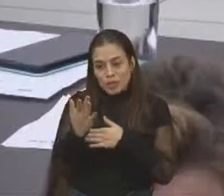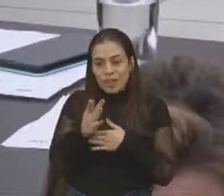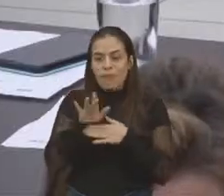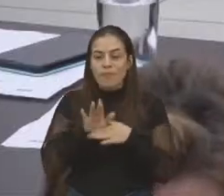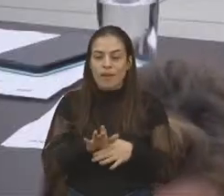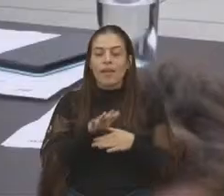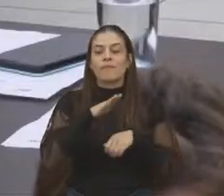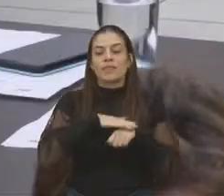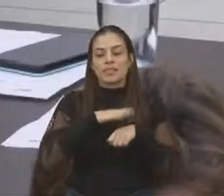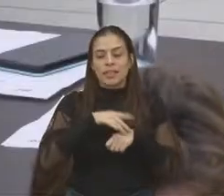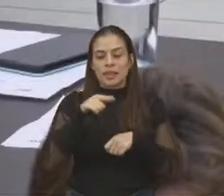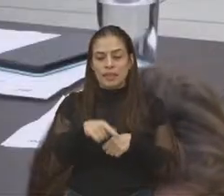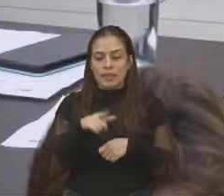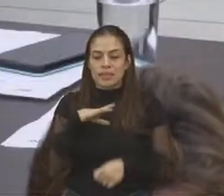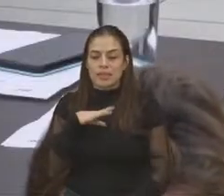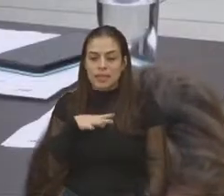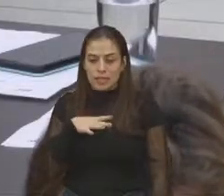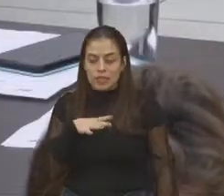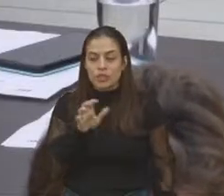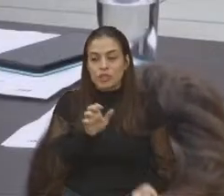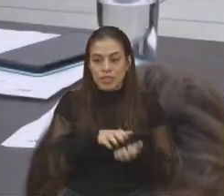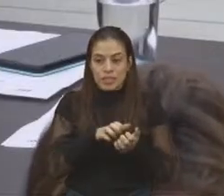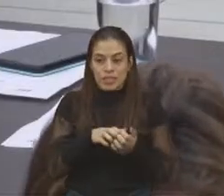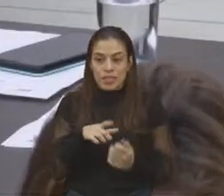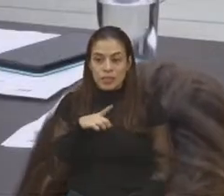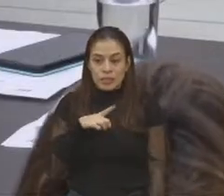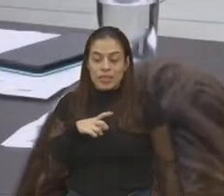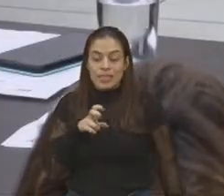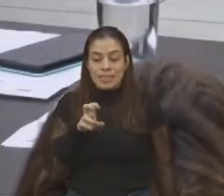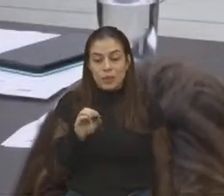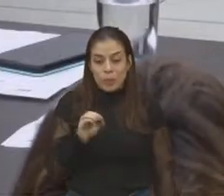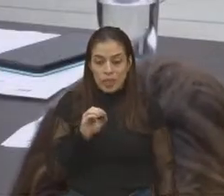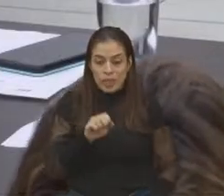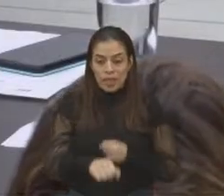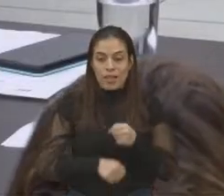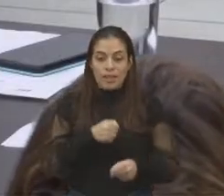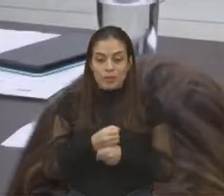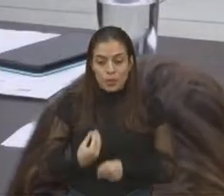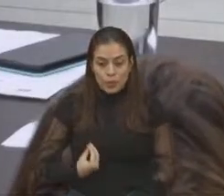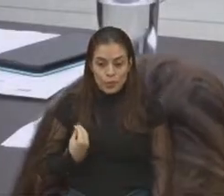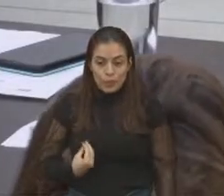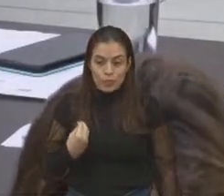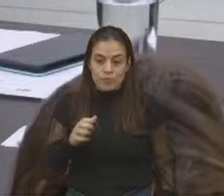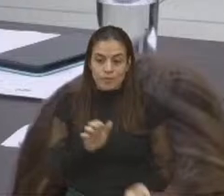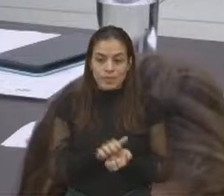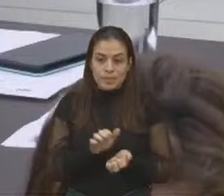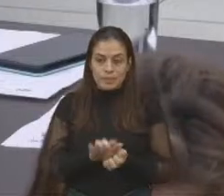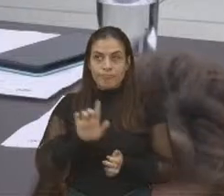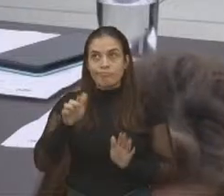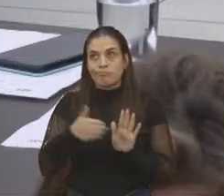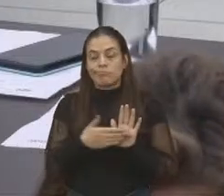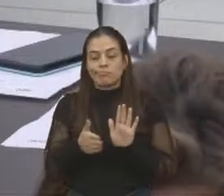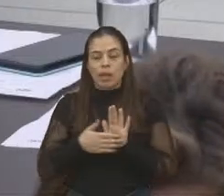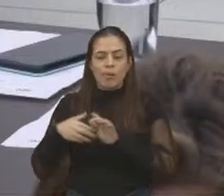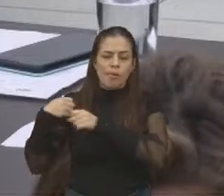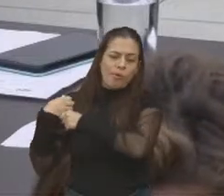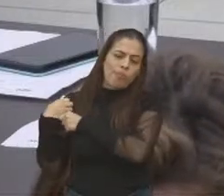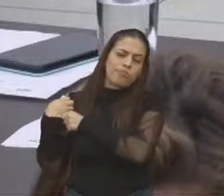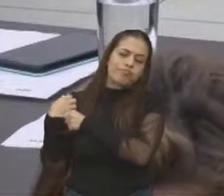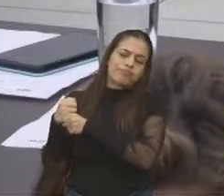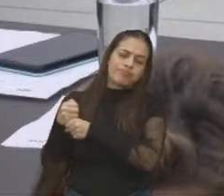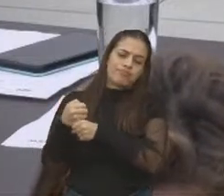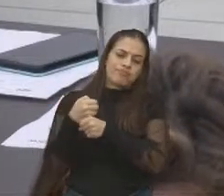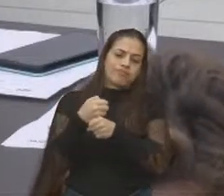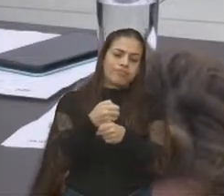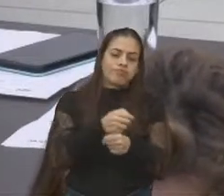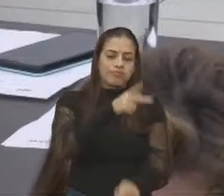feito na cidade de Jacareí. Eu tenho 50 anos que moro na cidade de Jacareí e vejo essa proposta dos prefeitos e não